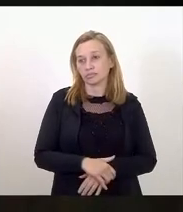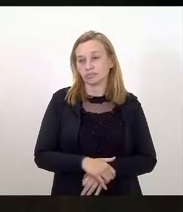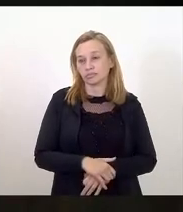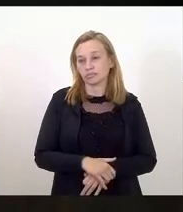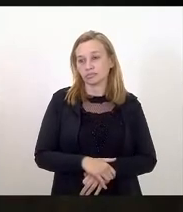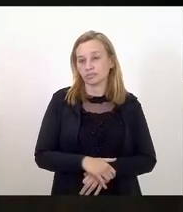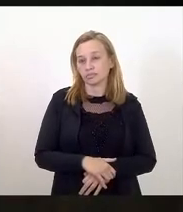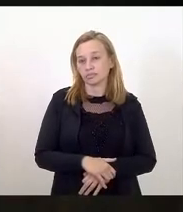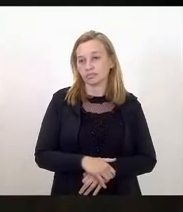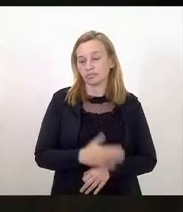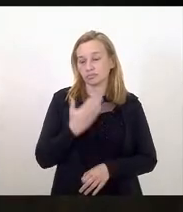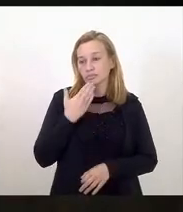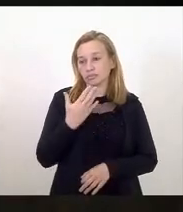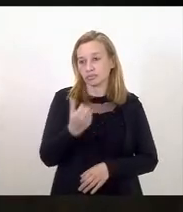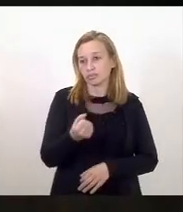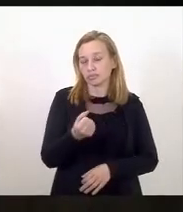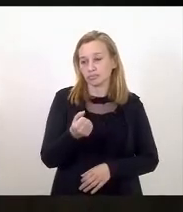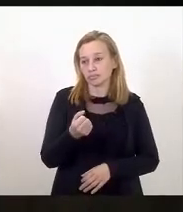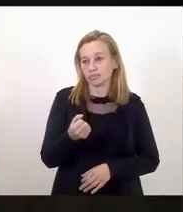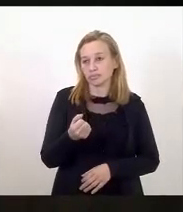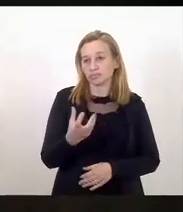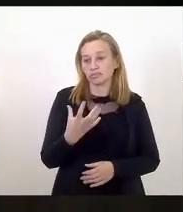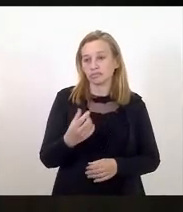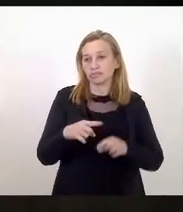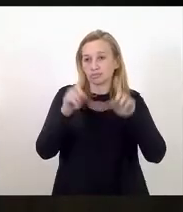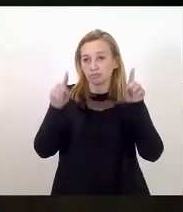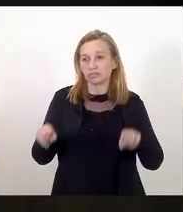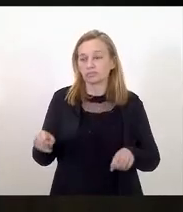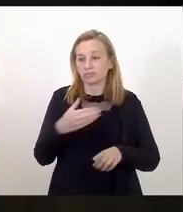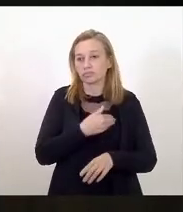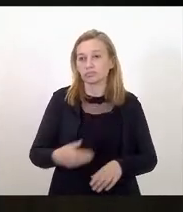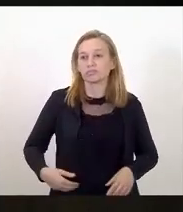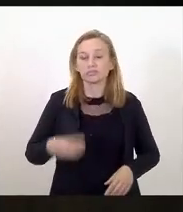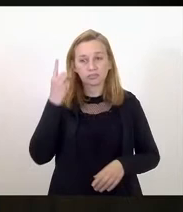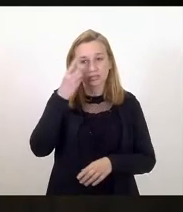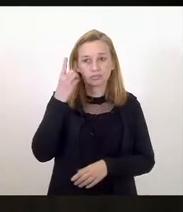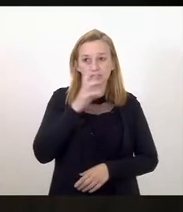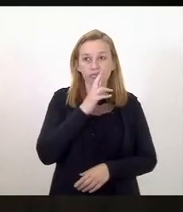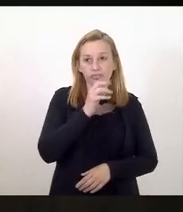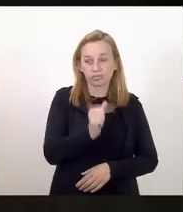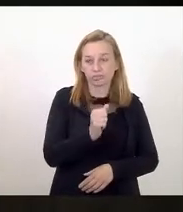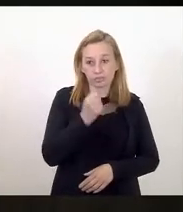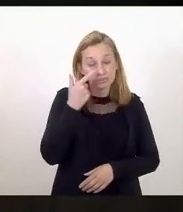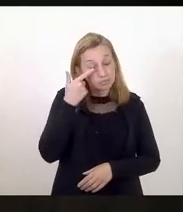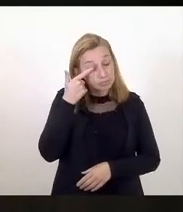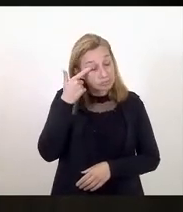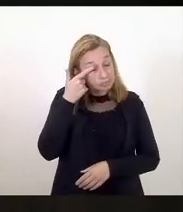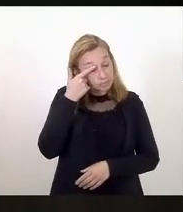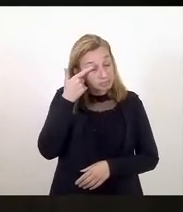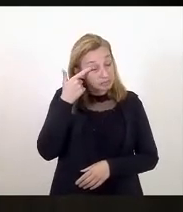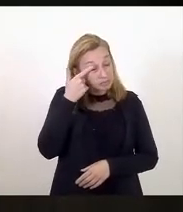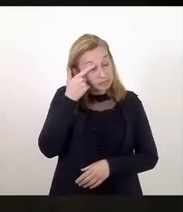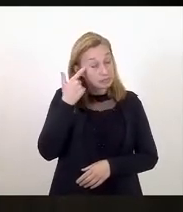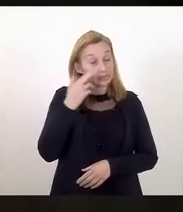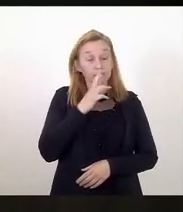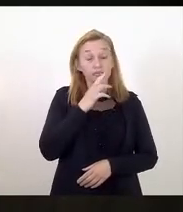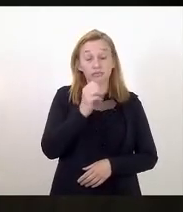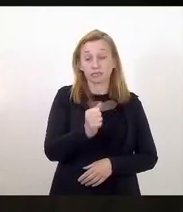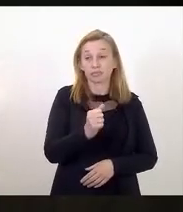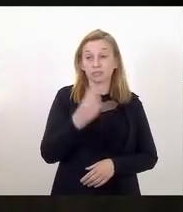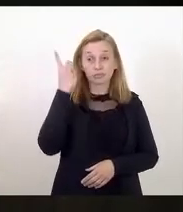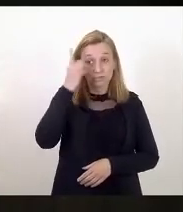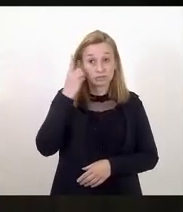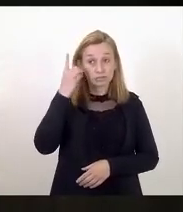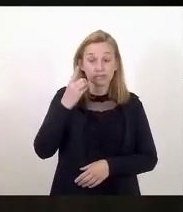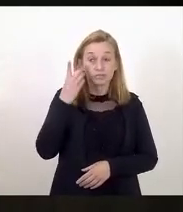Presidência, defere, pedido de vossa excelência. Pela Comissão de Servidores Públicos. Deputado Rodrigo Amorim. Deputado Rodrigo Amorim. Deputado